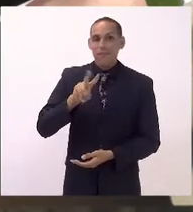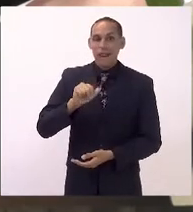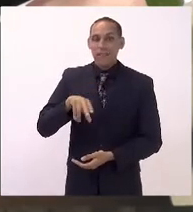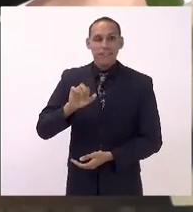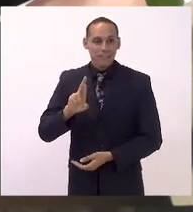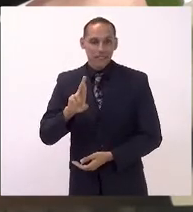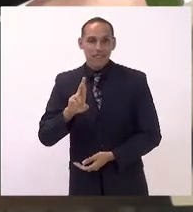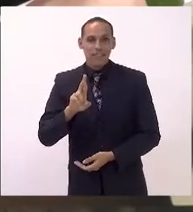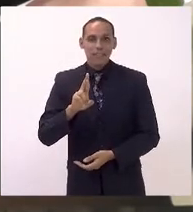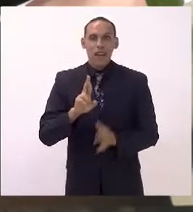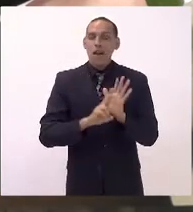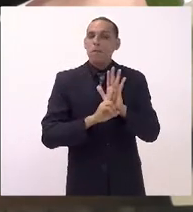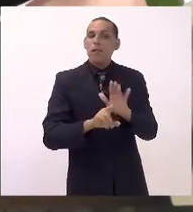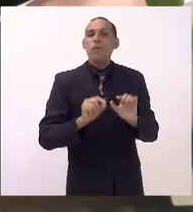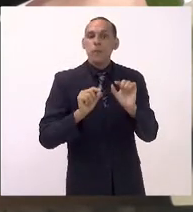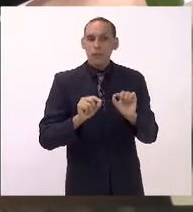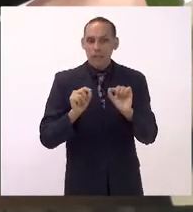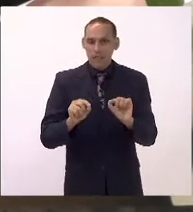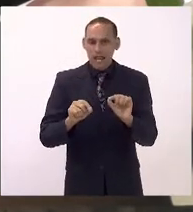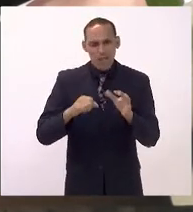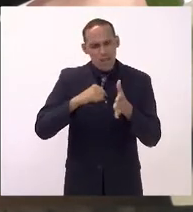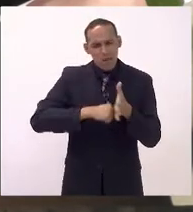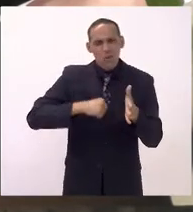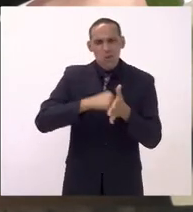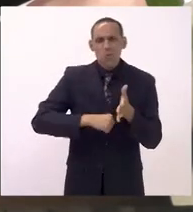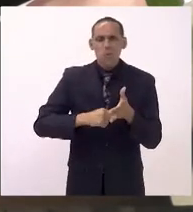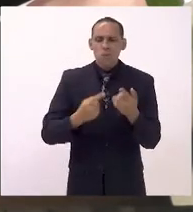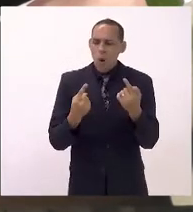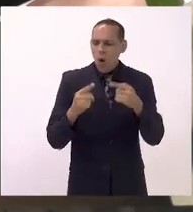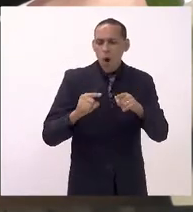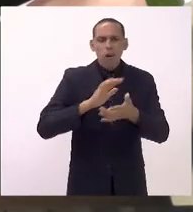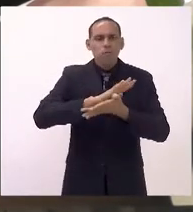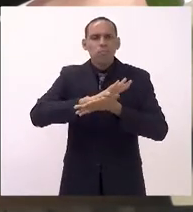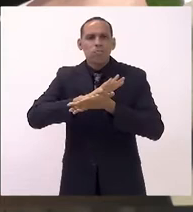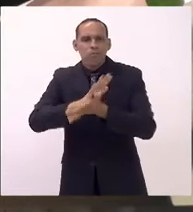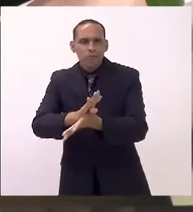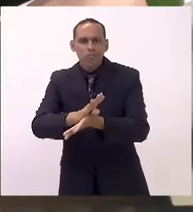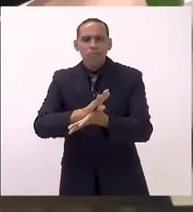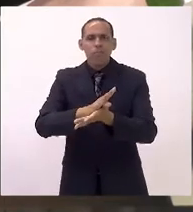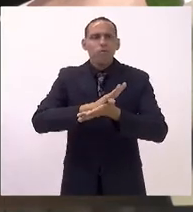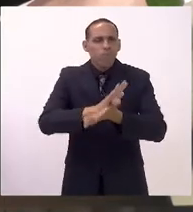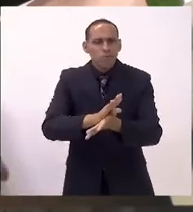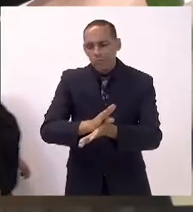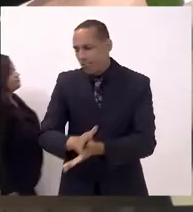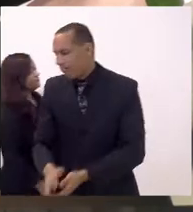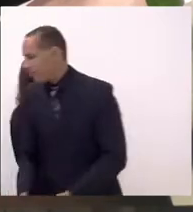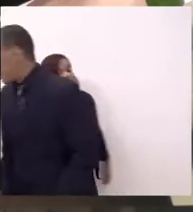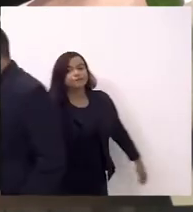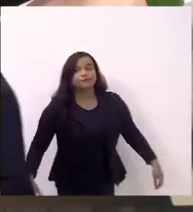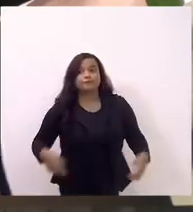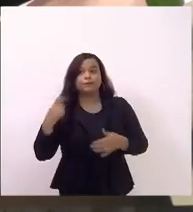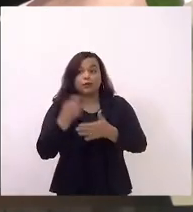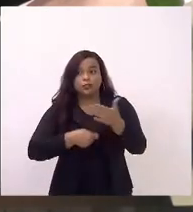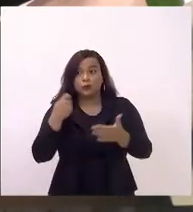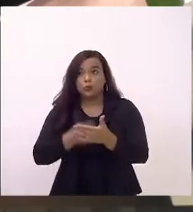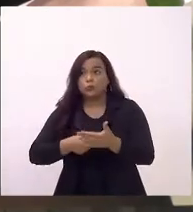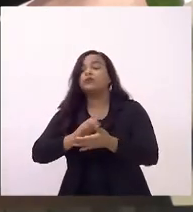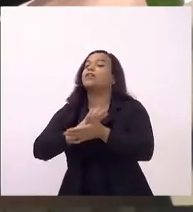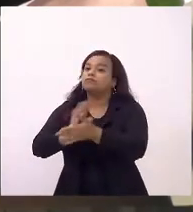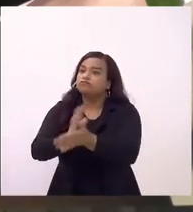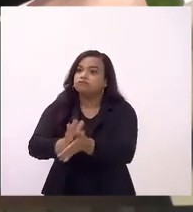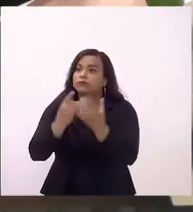para nós não só a luta contra o racismo, a luta contra o preconceito, mas a